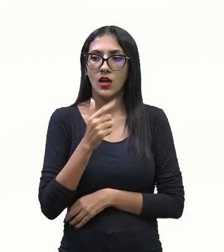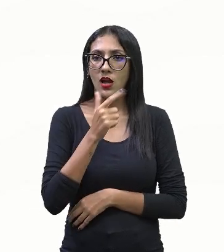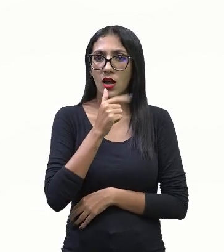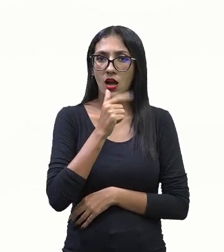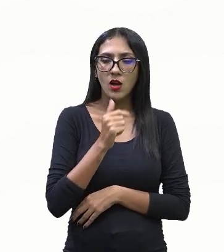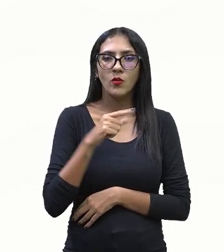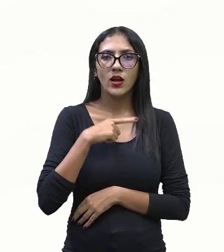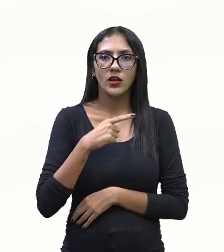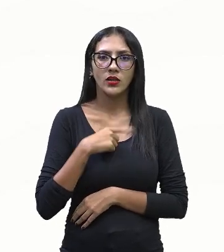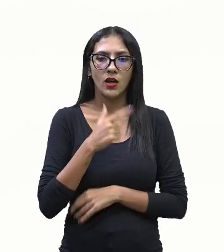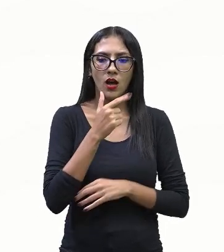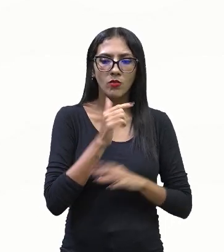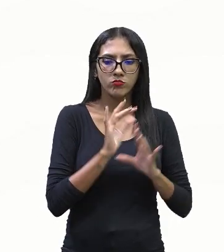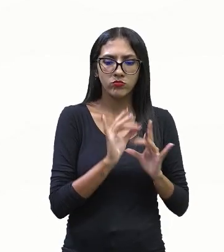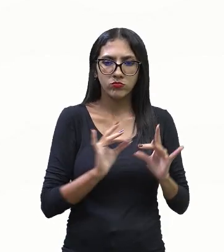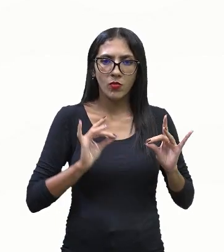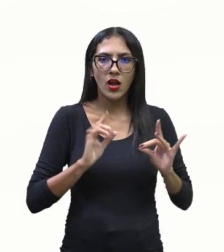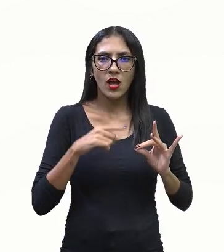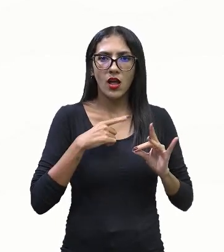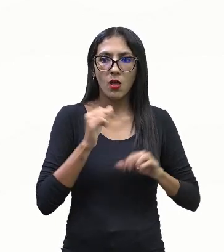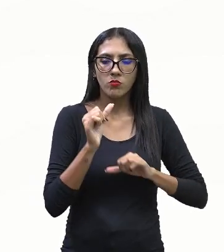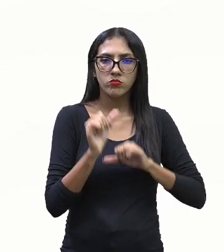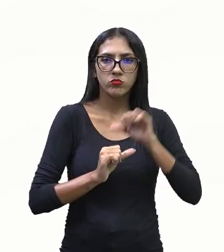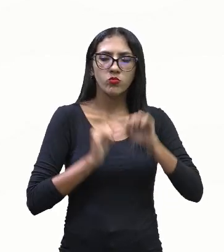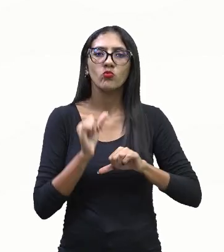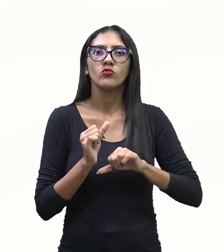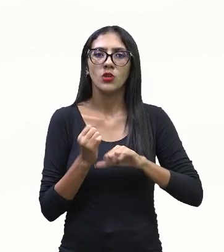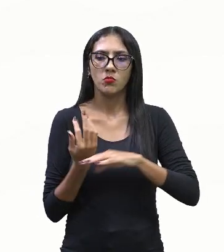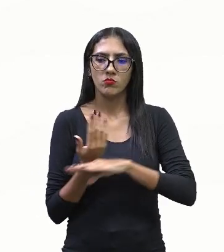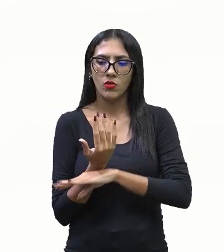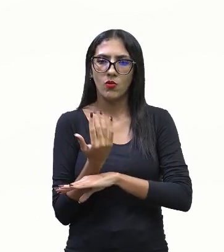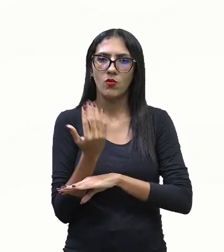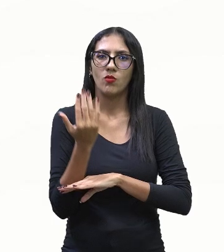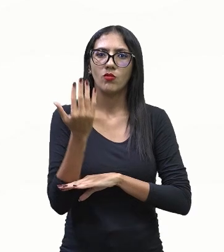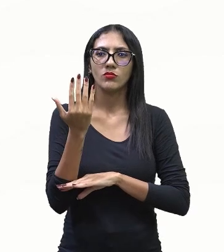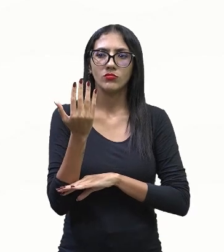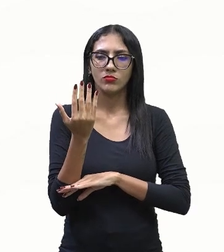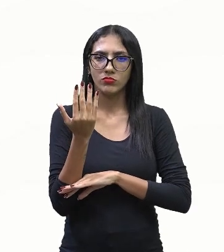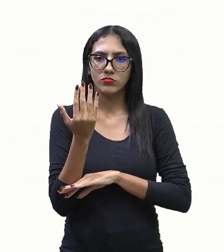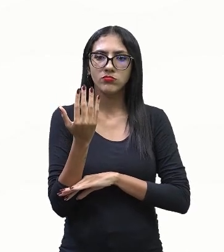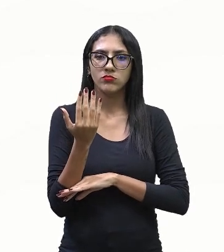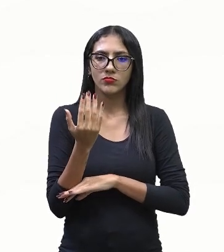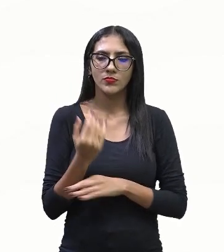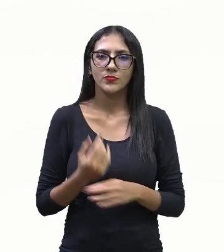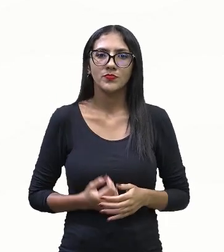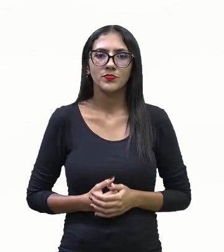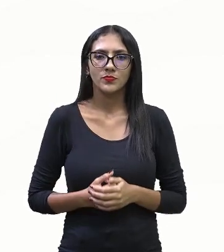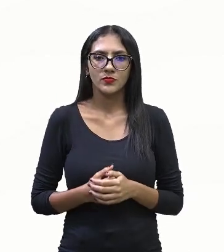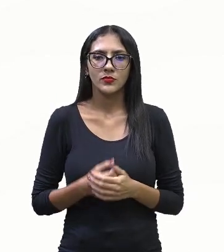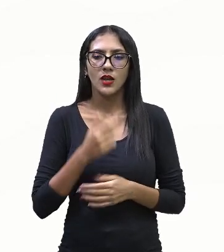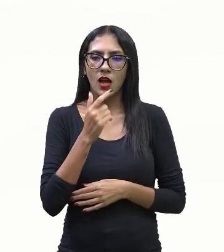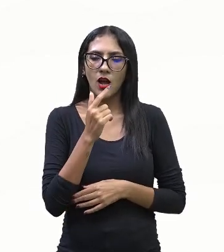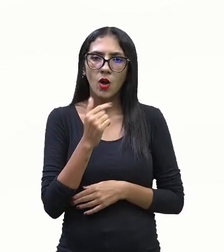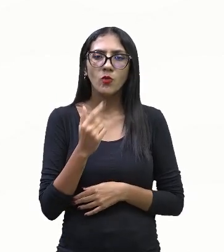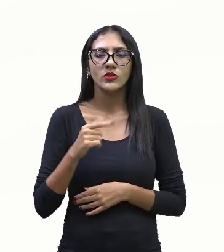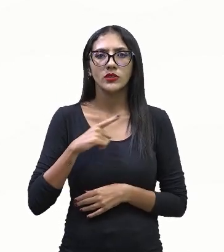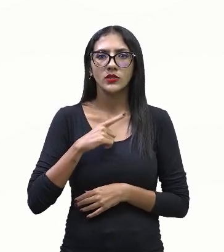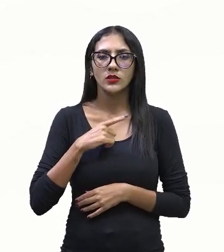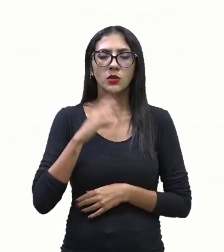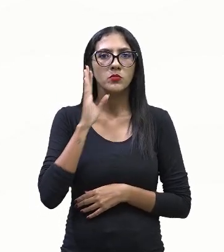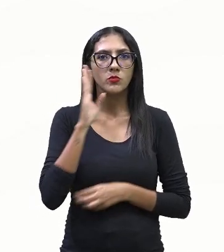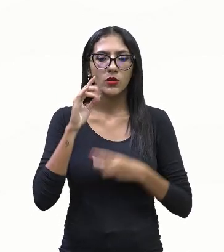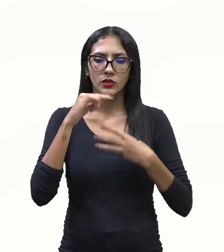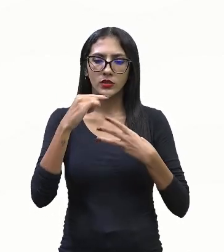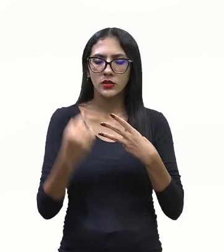de líquido para o estado gasoso, né? E a água se apresenta no nosso planeta nos 3